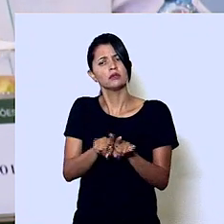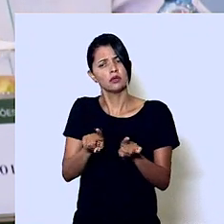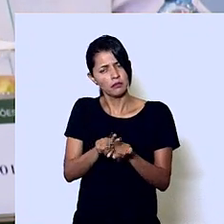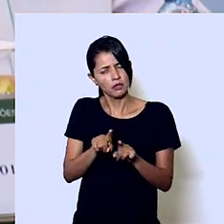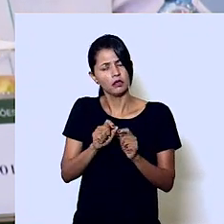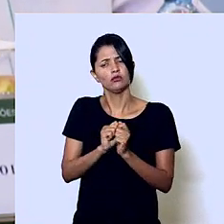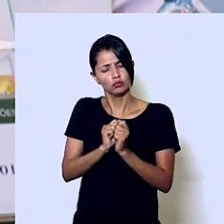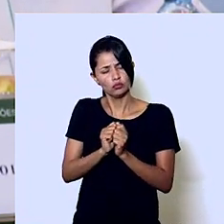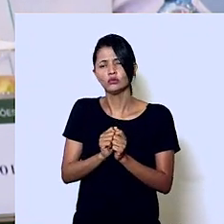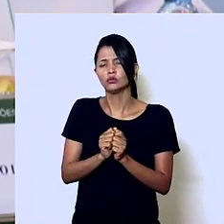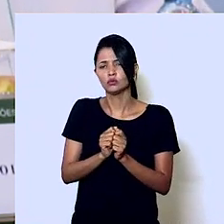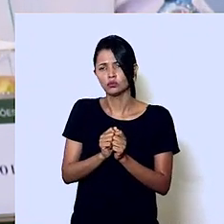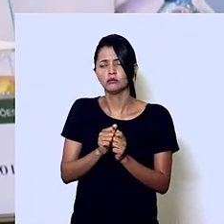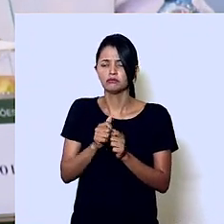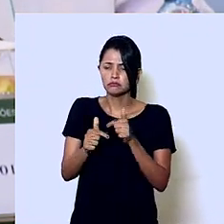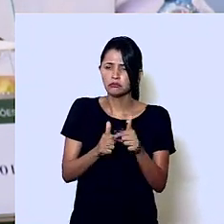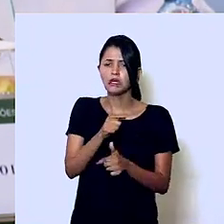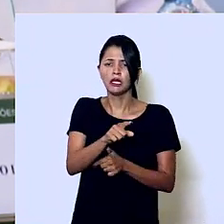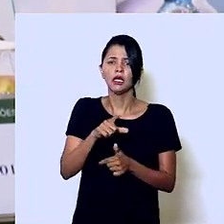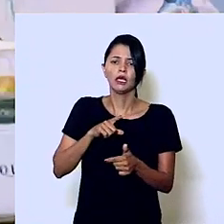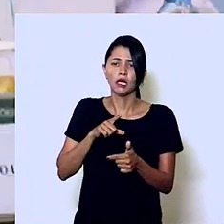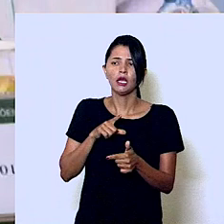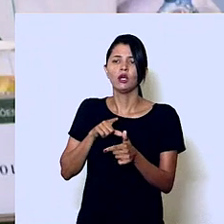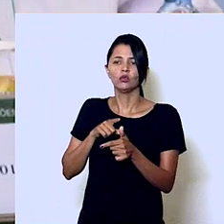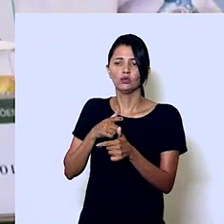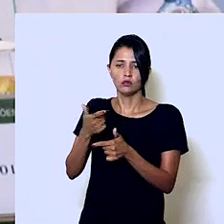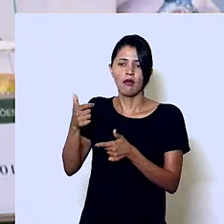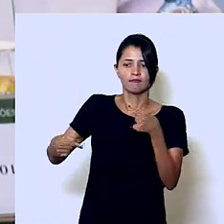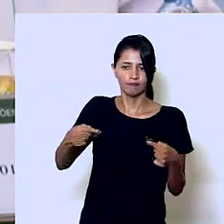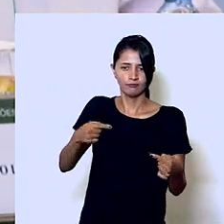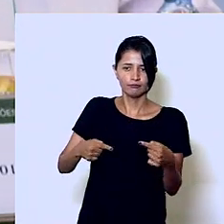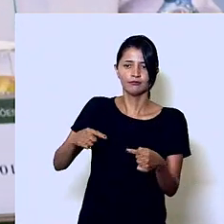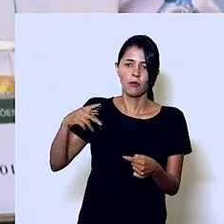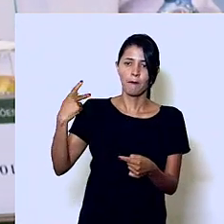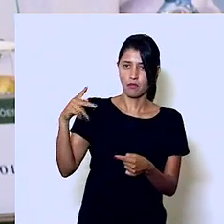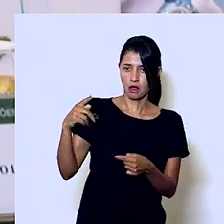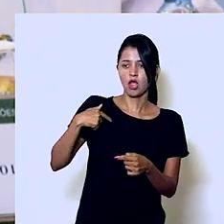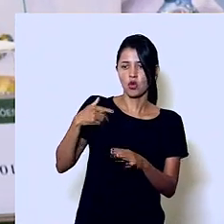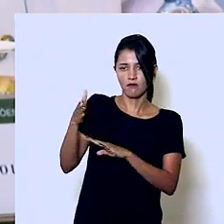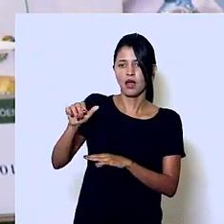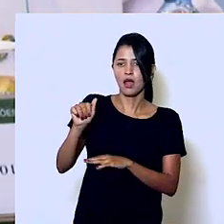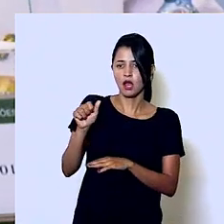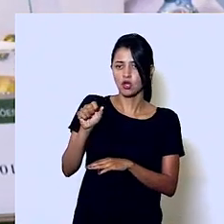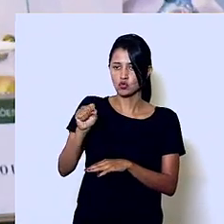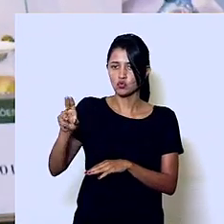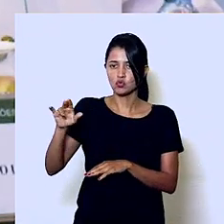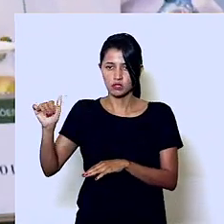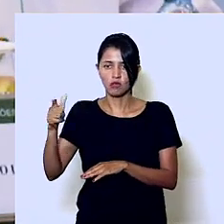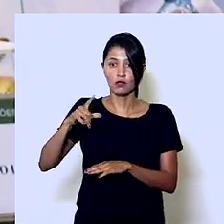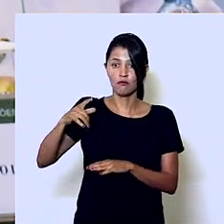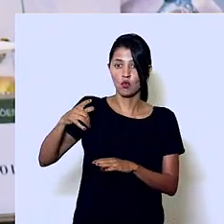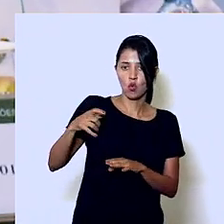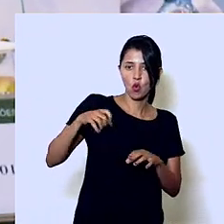da questão paraguaia, né, que eu estava em Assunção, lá quando houve o golpe contra Stroessner, 88,